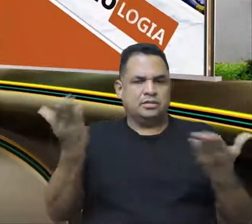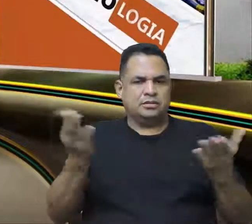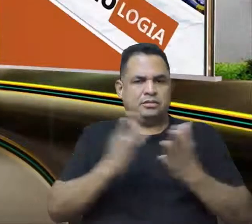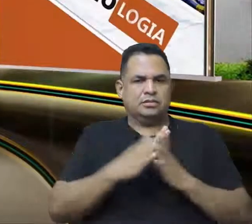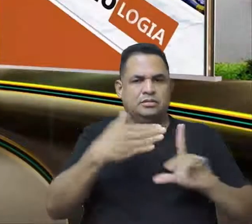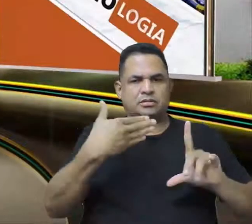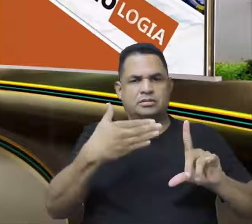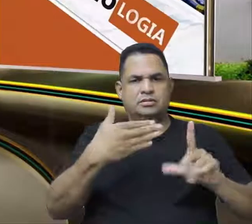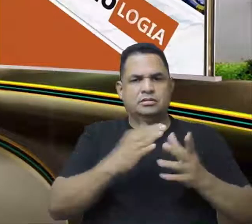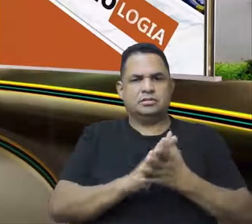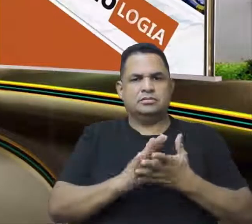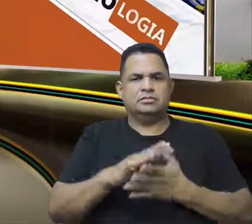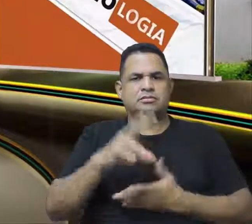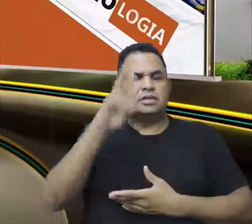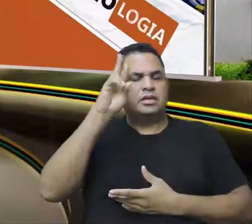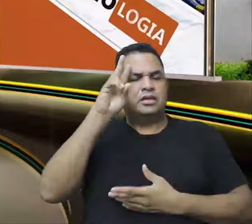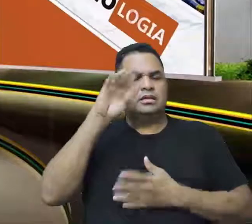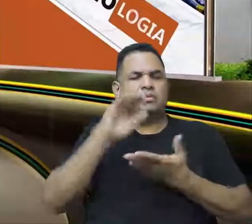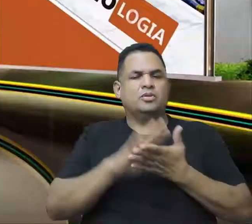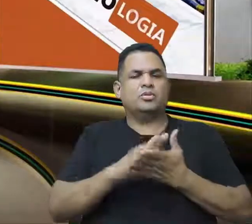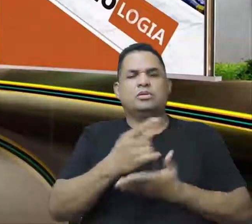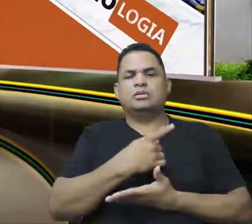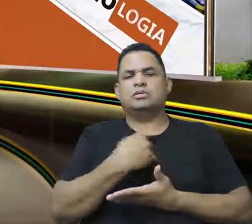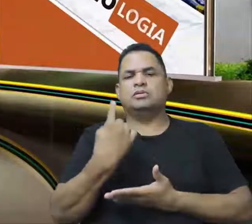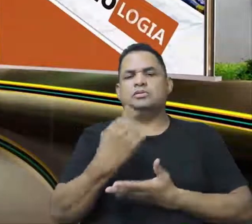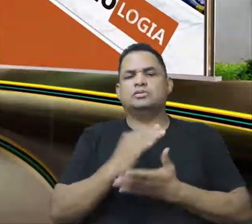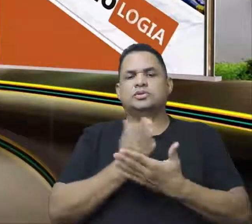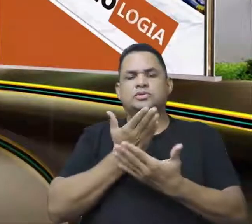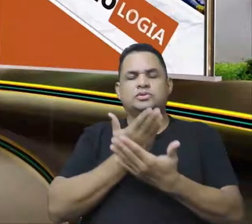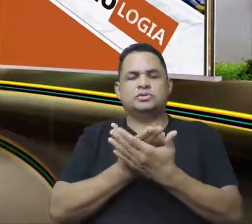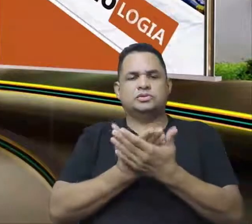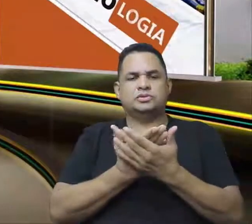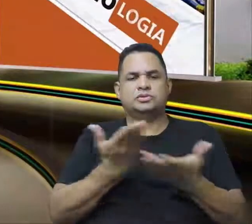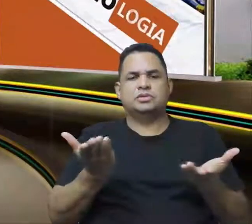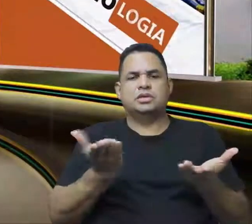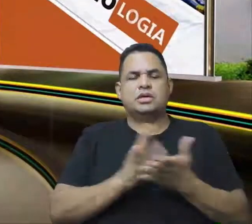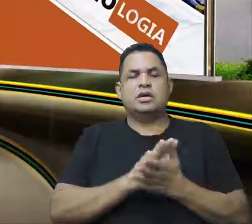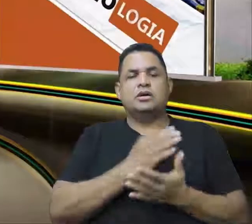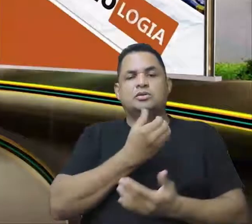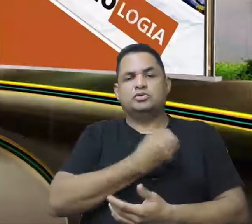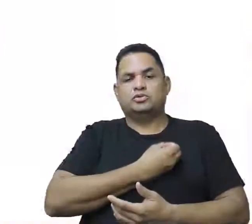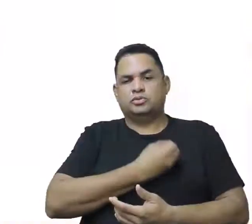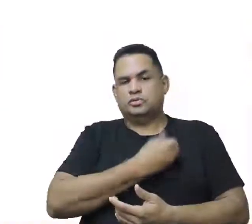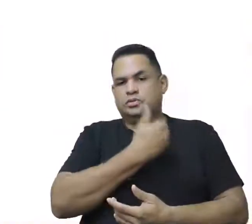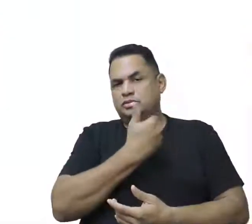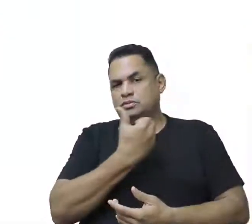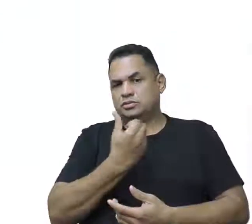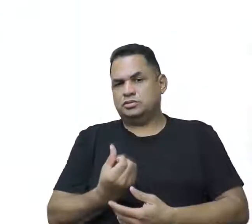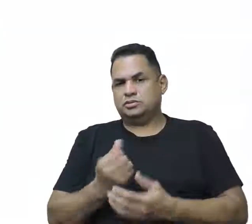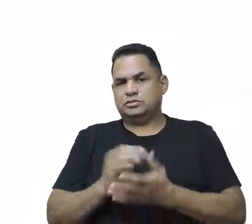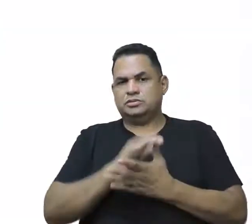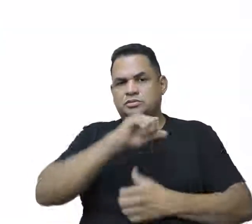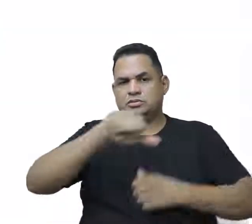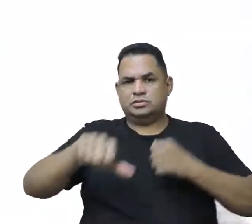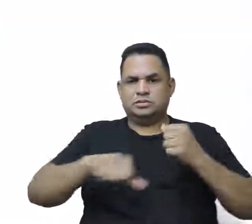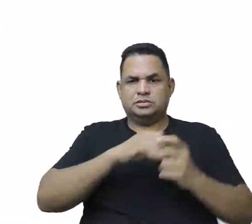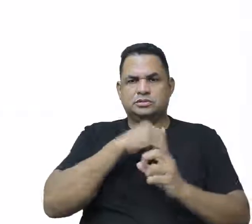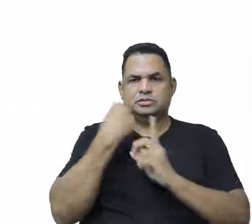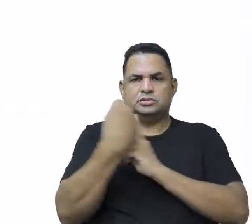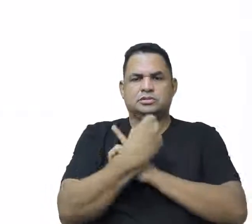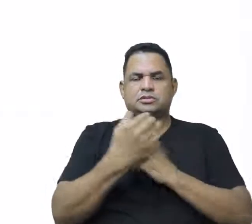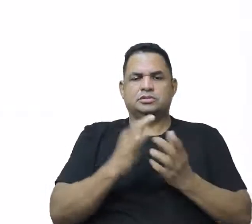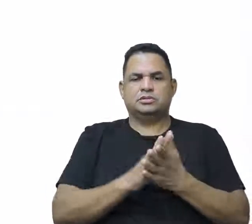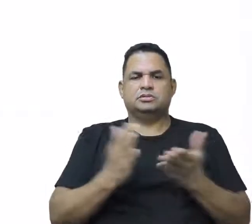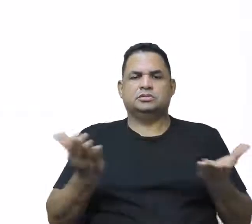ao quadro para a gente retomar o que a gente trabalhou nessa aula 16, né? Sobre mudança social.